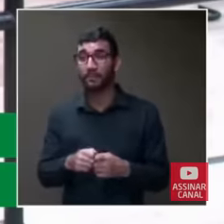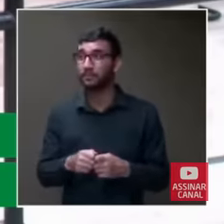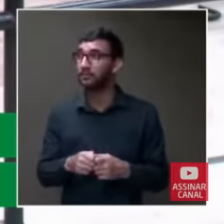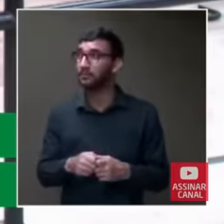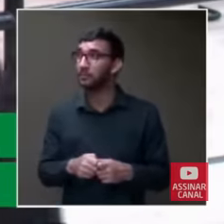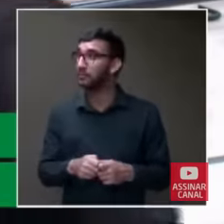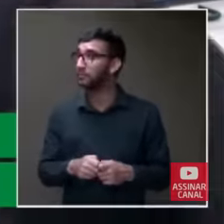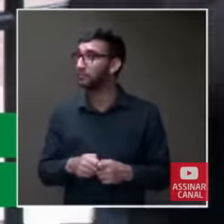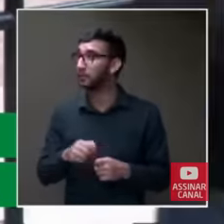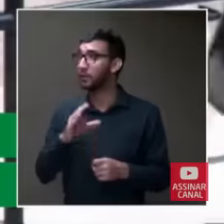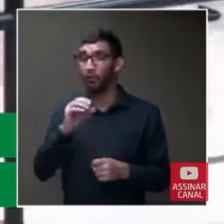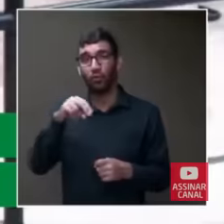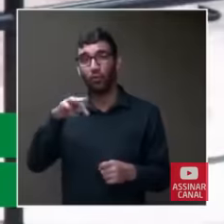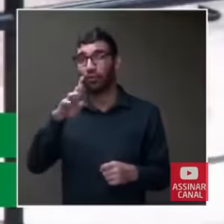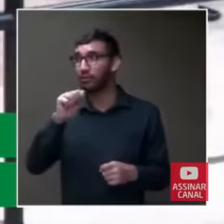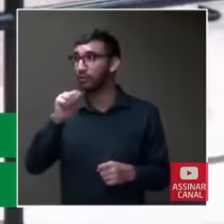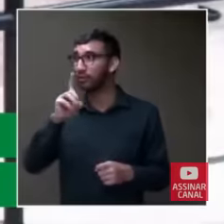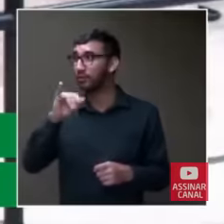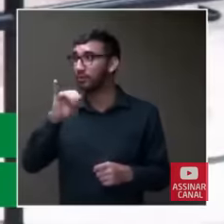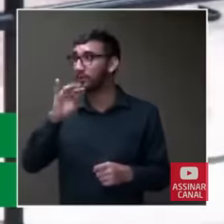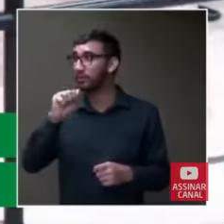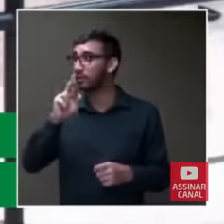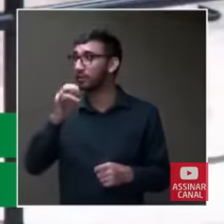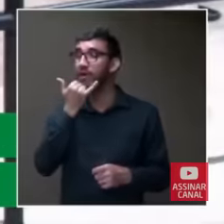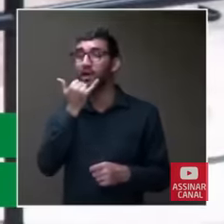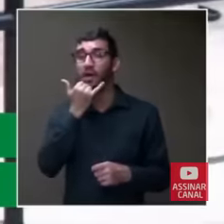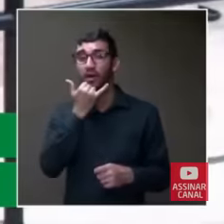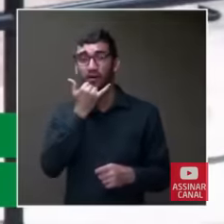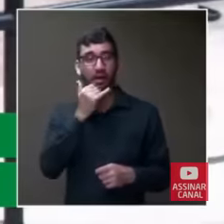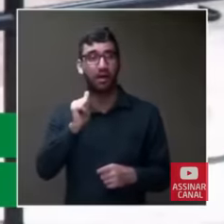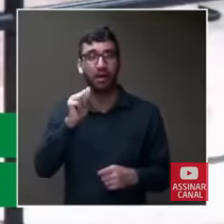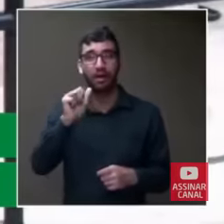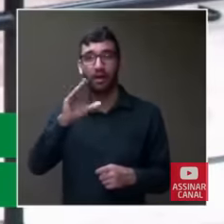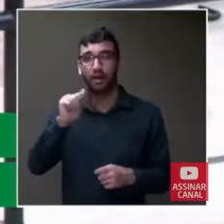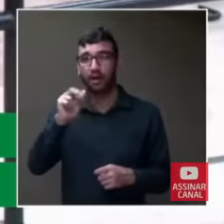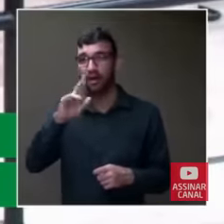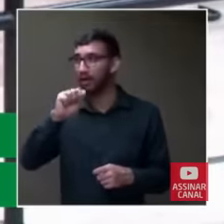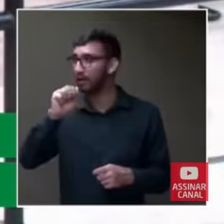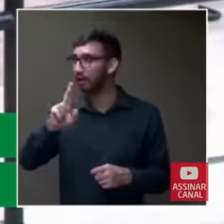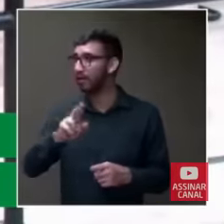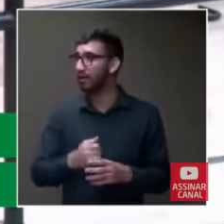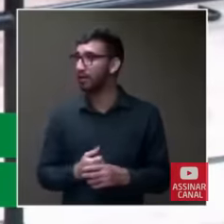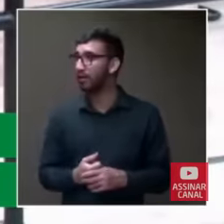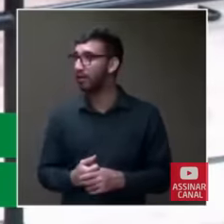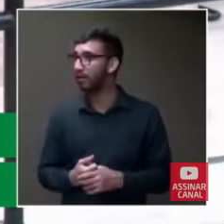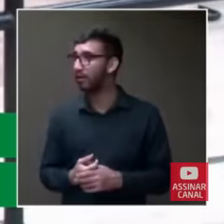Contraditar, essa parte já passou, né? Acariar, perdoe-me, doutor. Até porque nos elementos